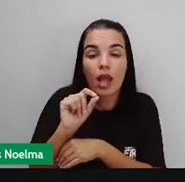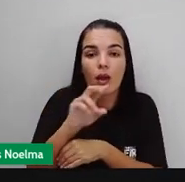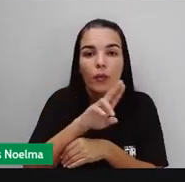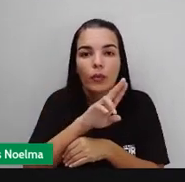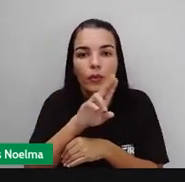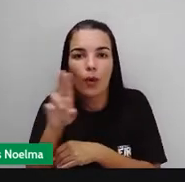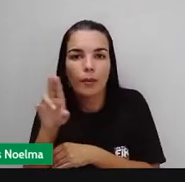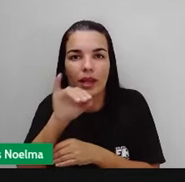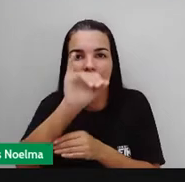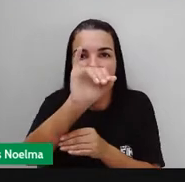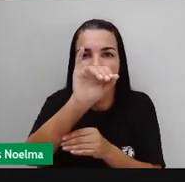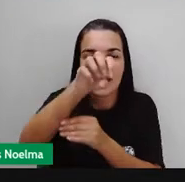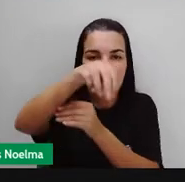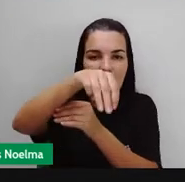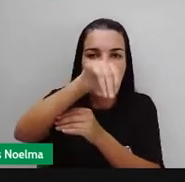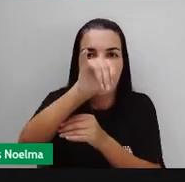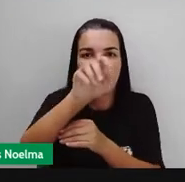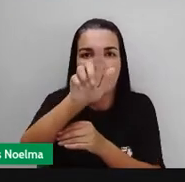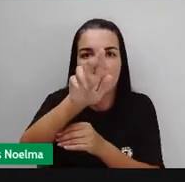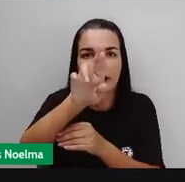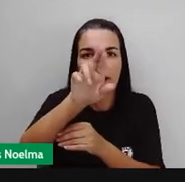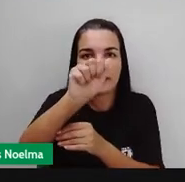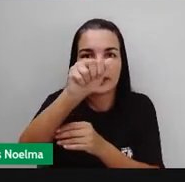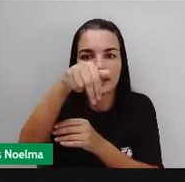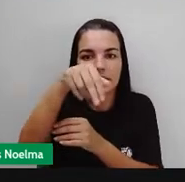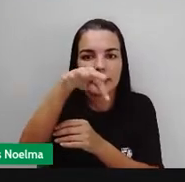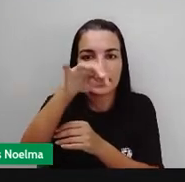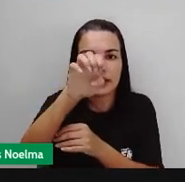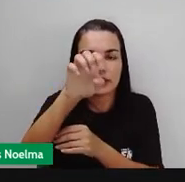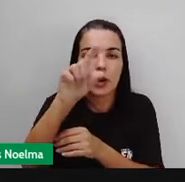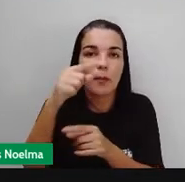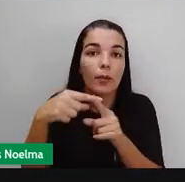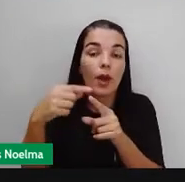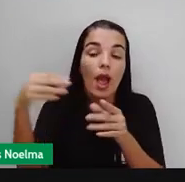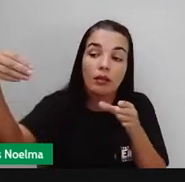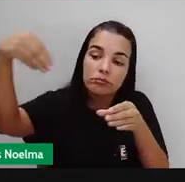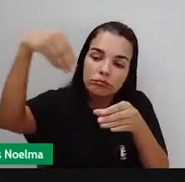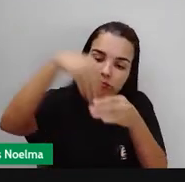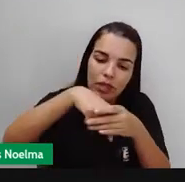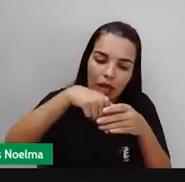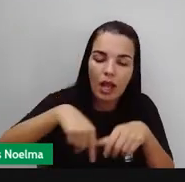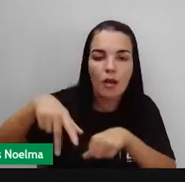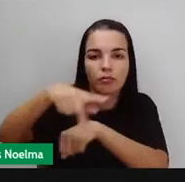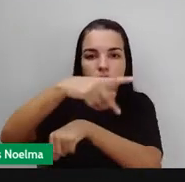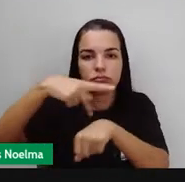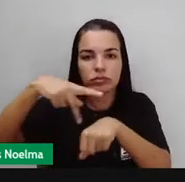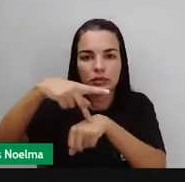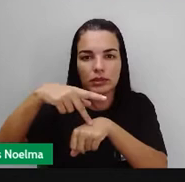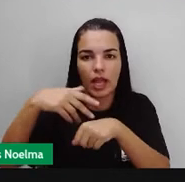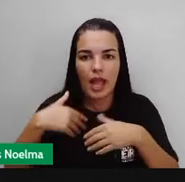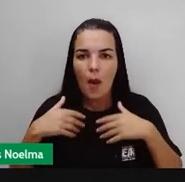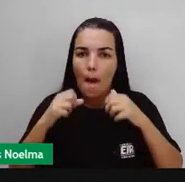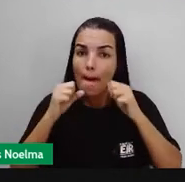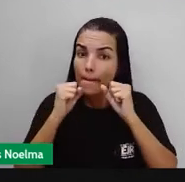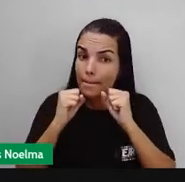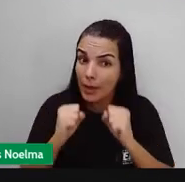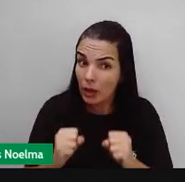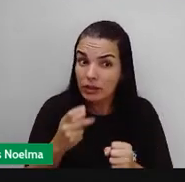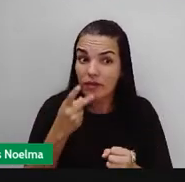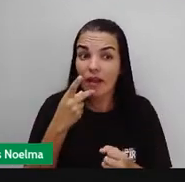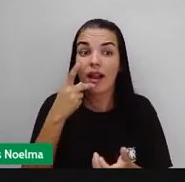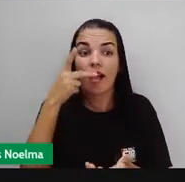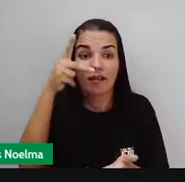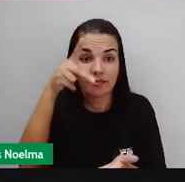imigrante, porque ele entrou no nosso país. Eu posso afirmar que Sadi é um